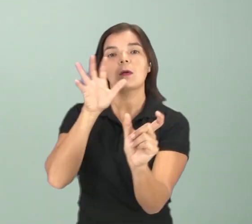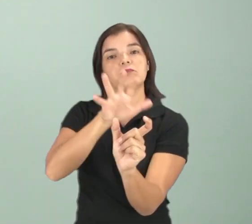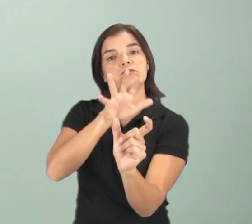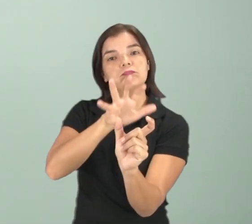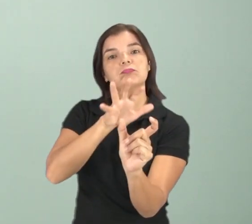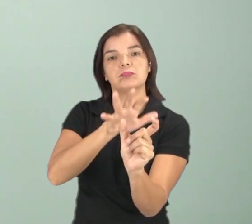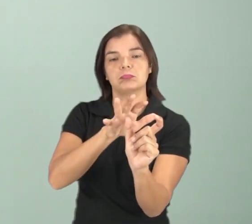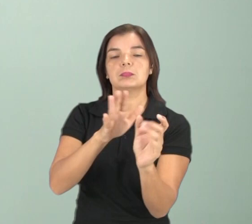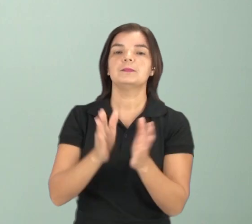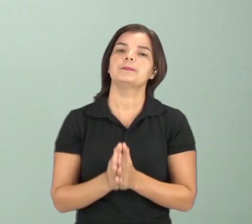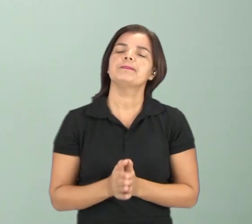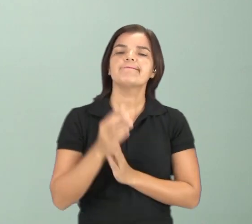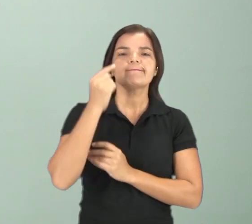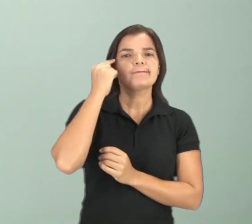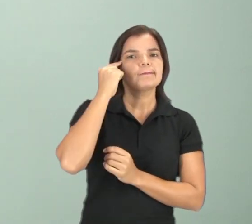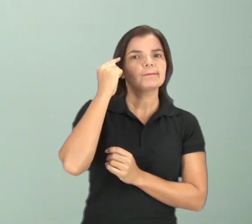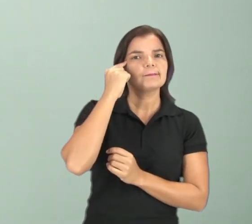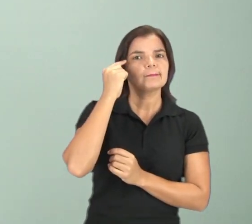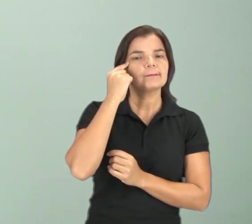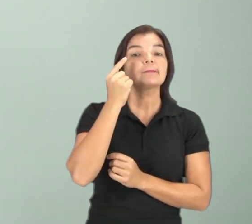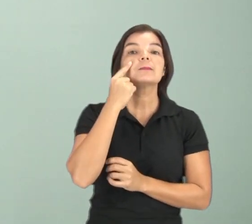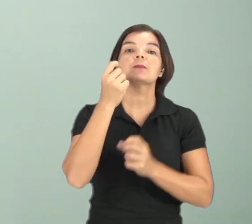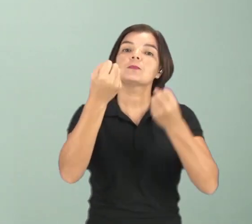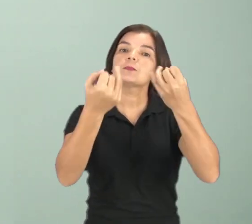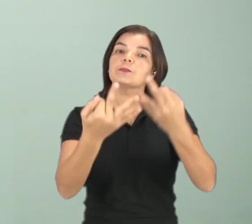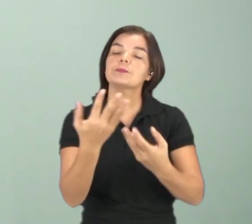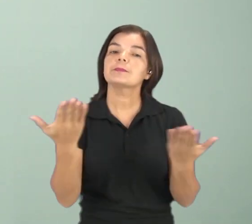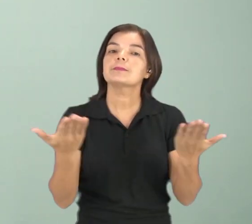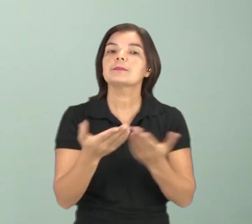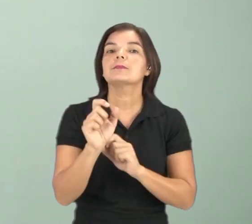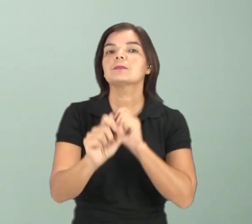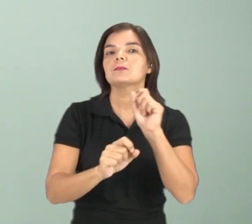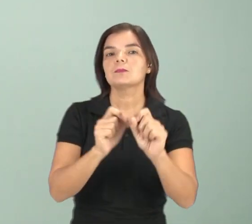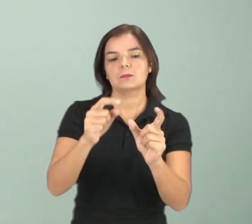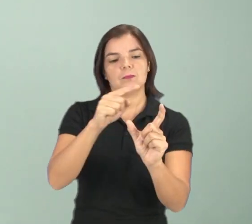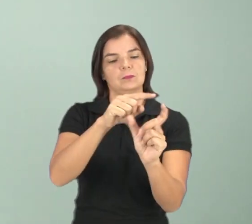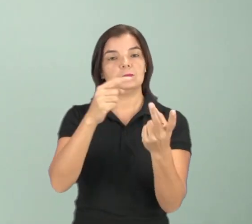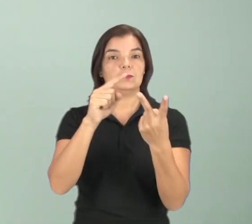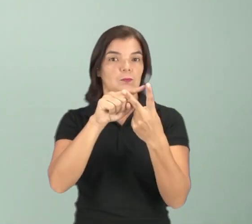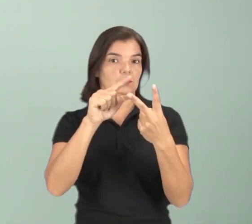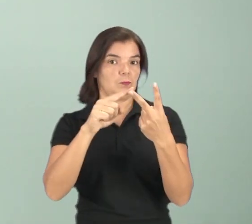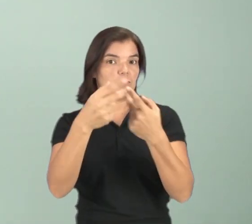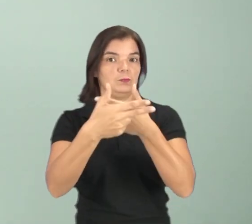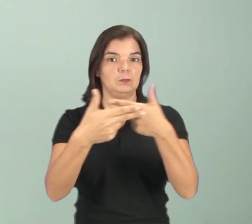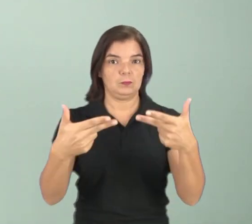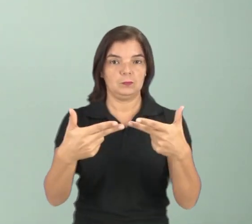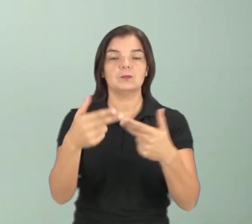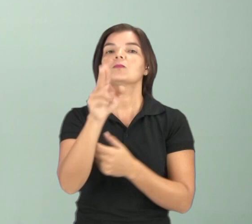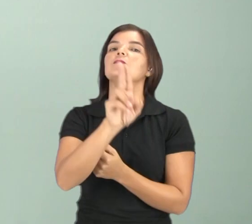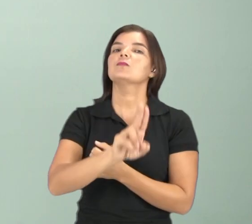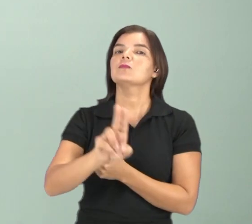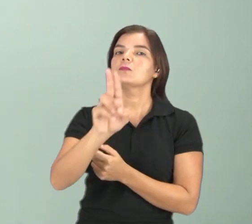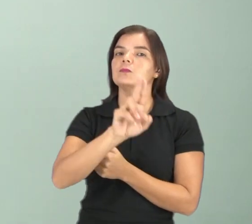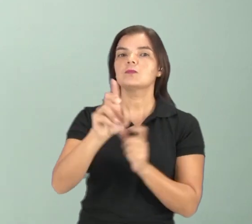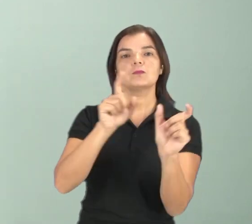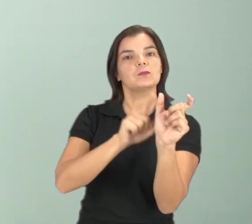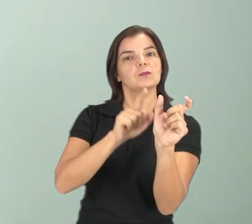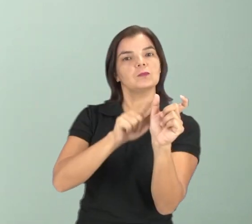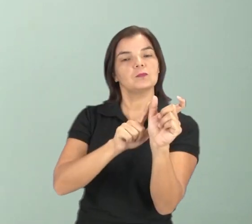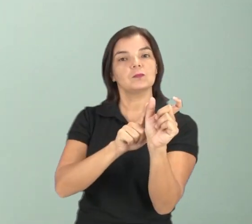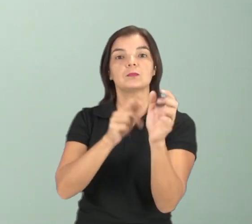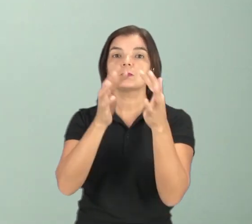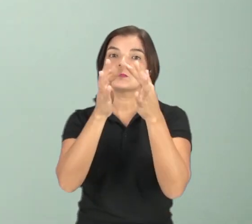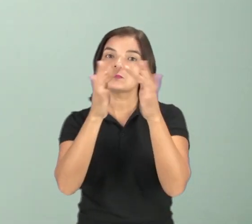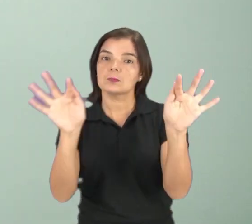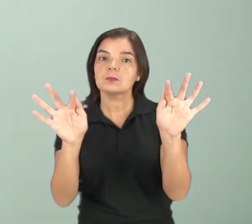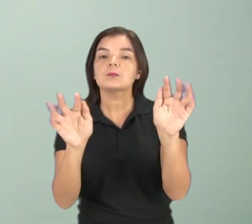conotação. Pensando nisso, nós vamos falar agora, pensar em duas situações usando o mesmo